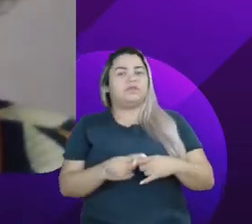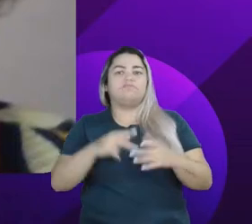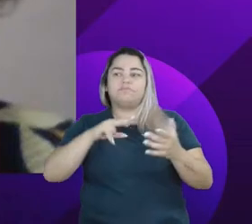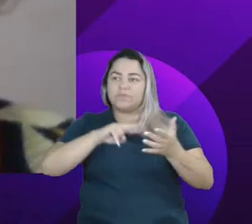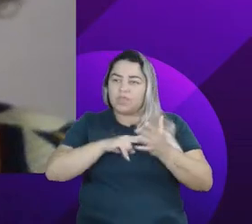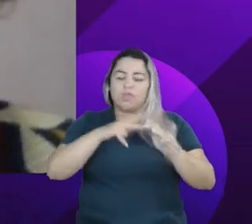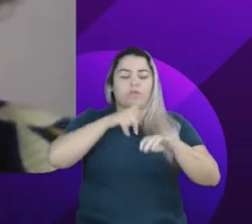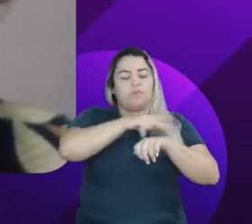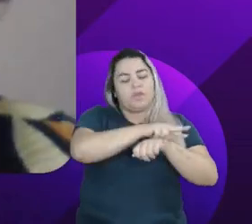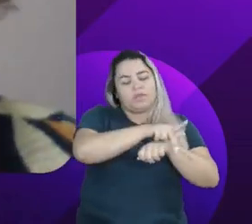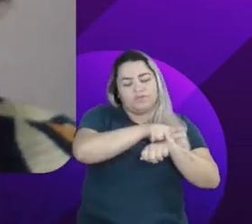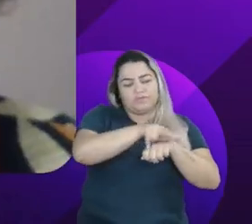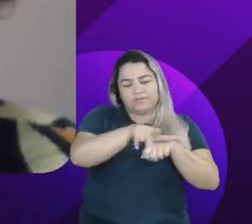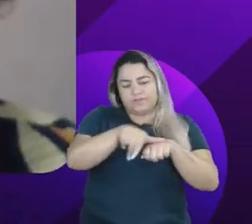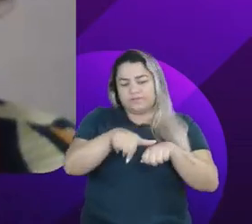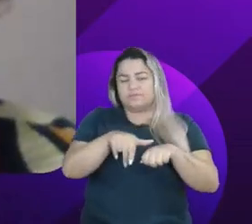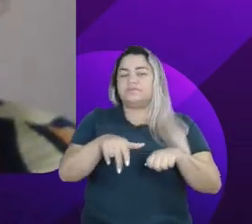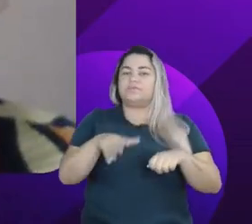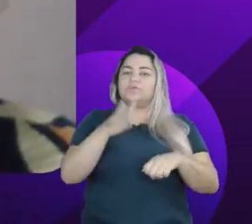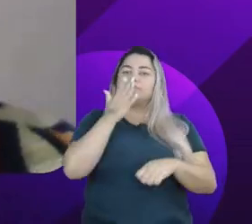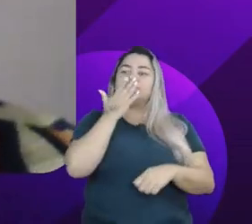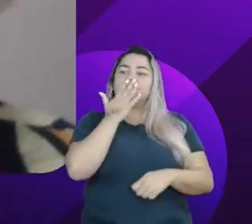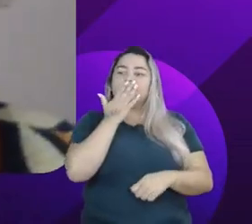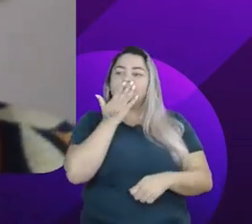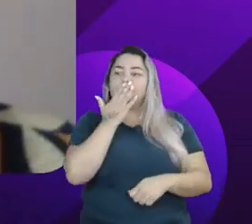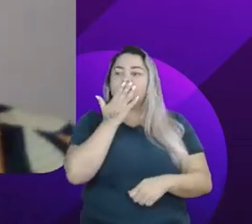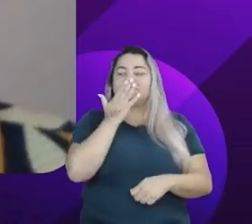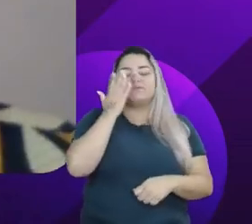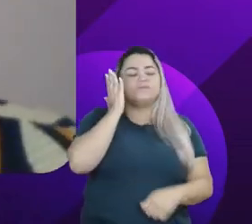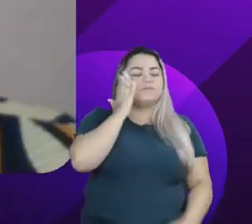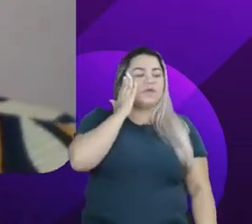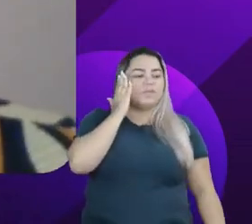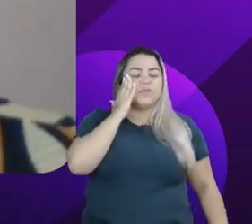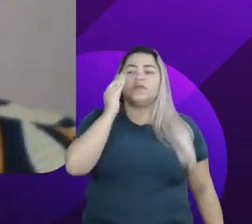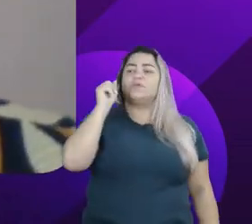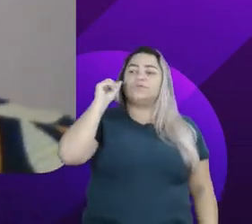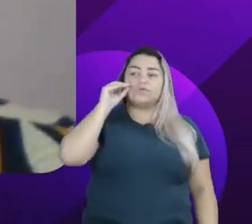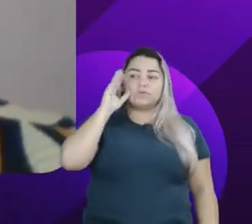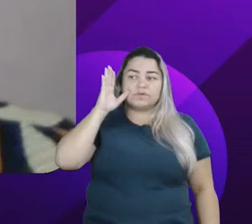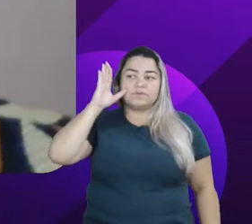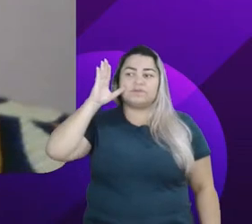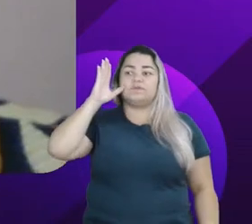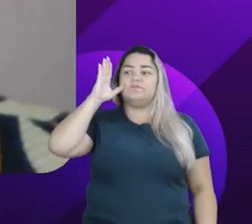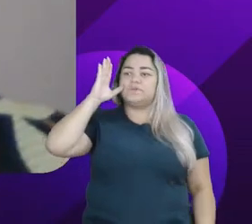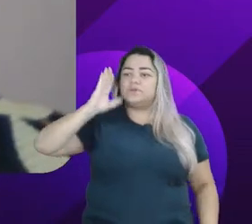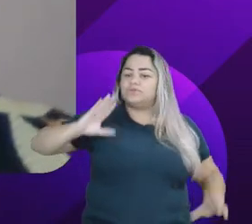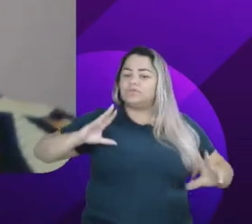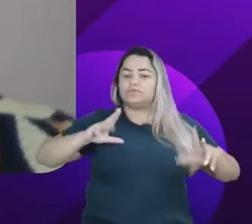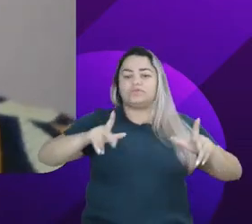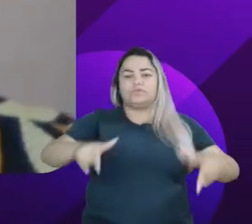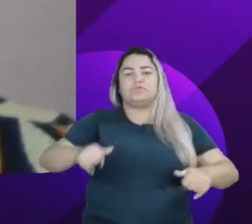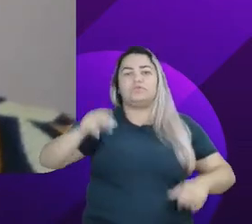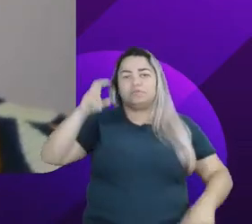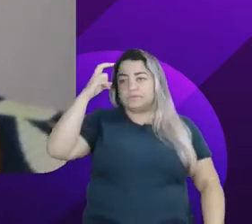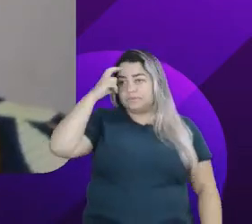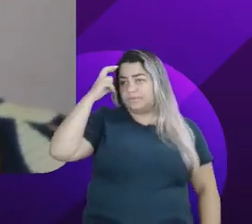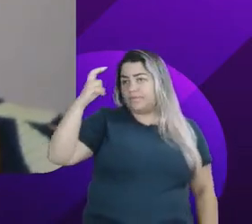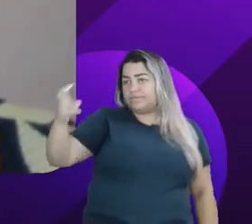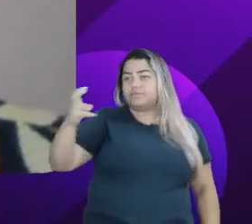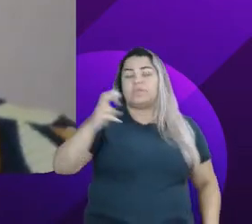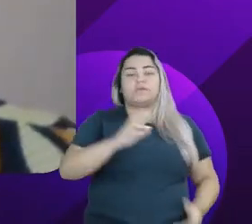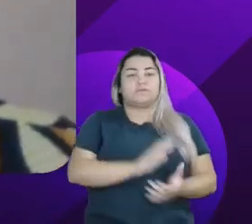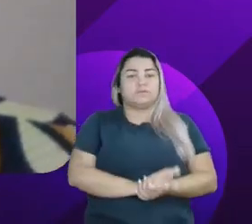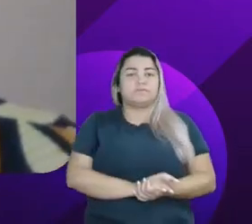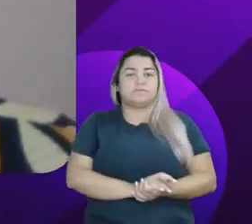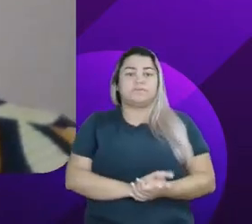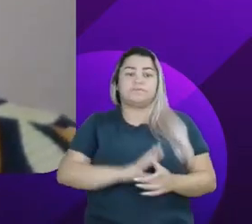uma diversidade de cores, de fazeres, de saberes culturais, cultura para além de pensar apenas